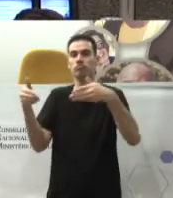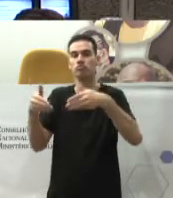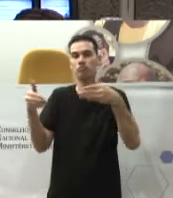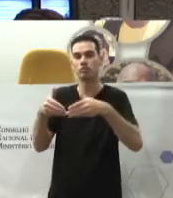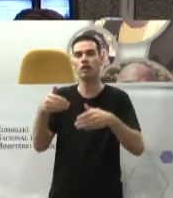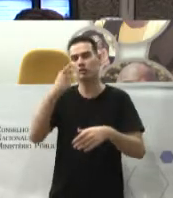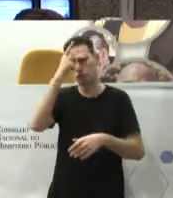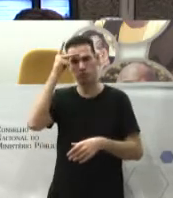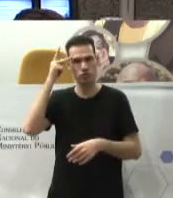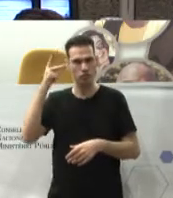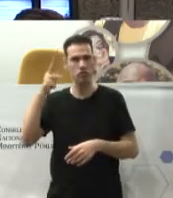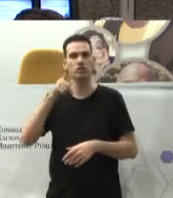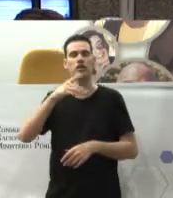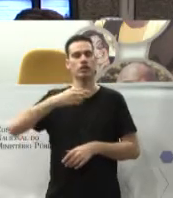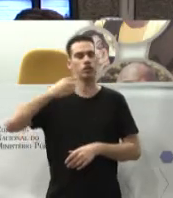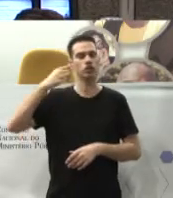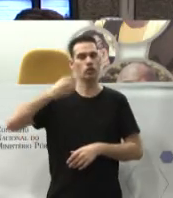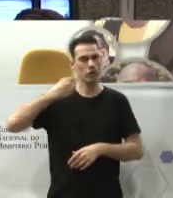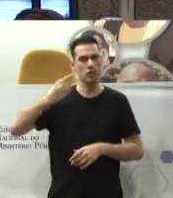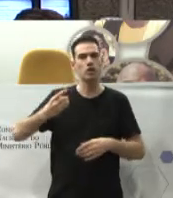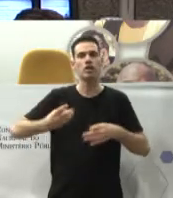advocacia pública que